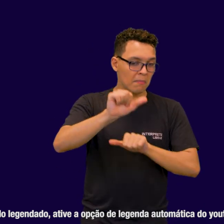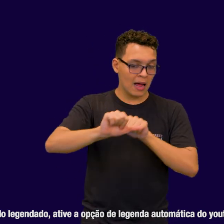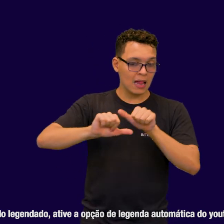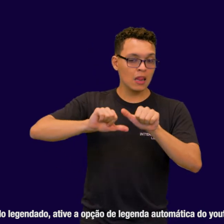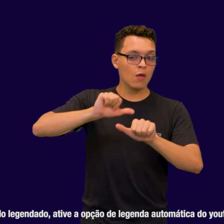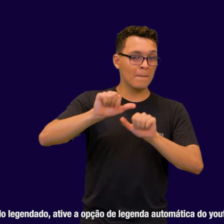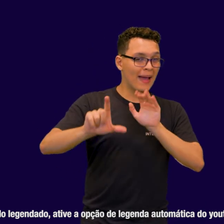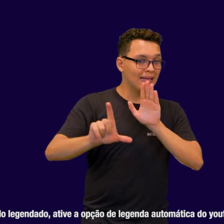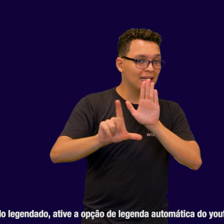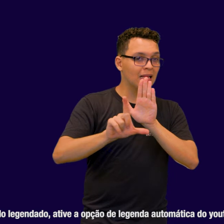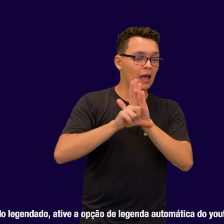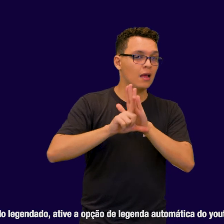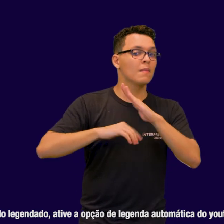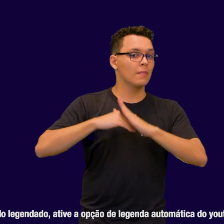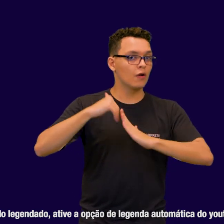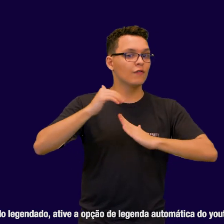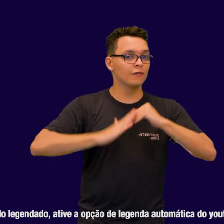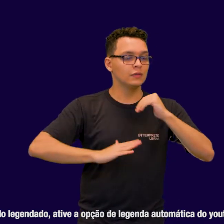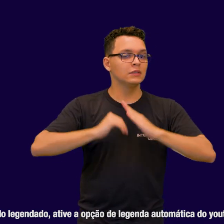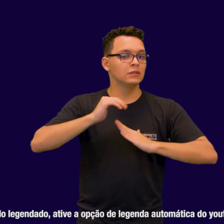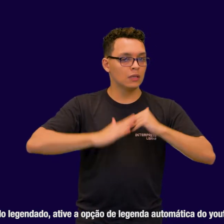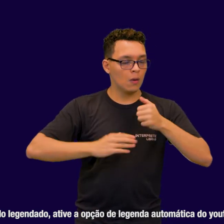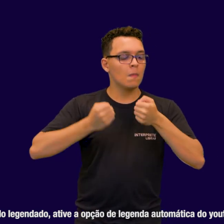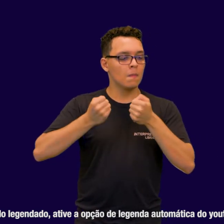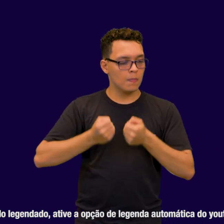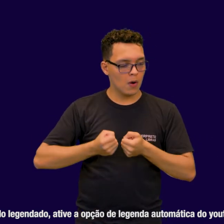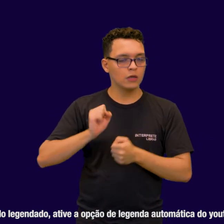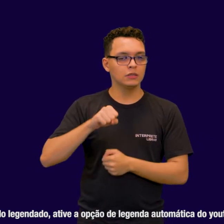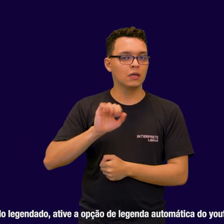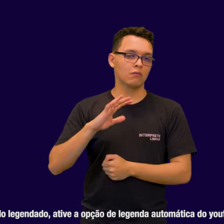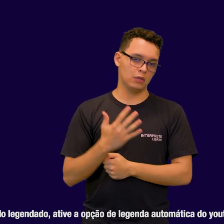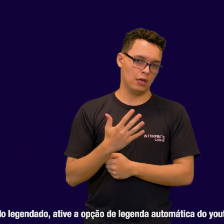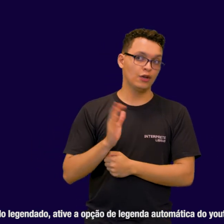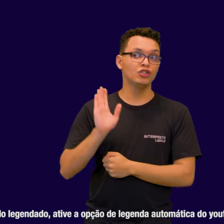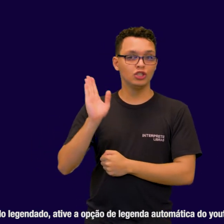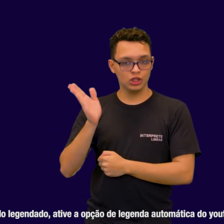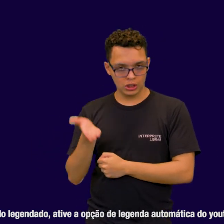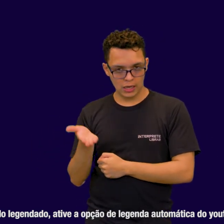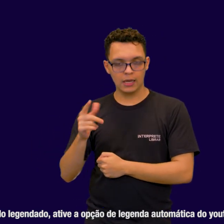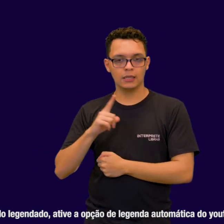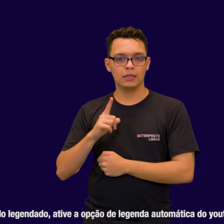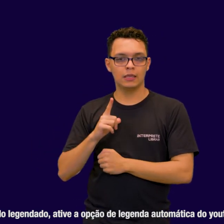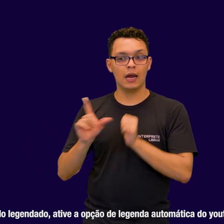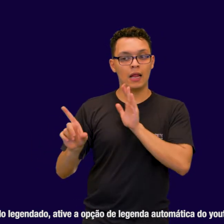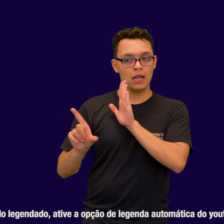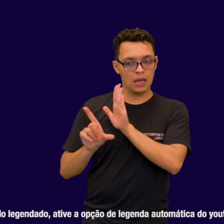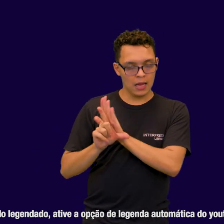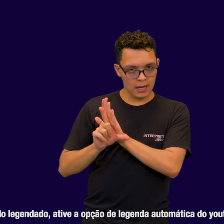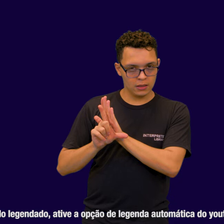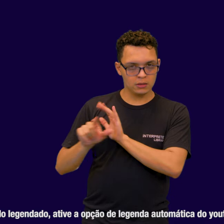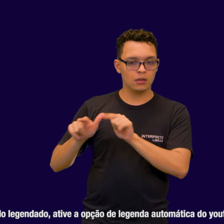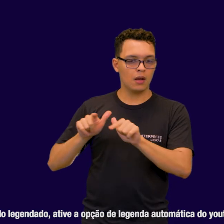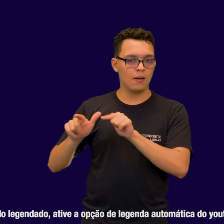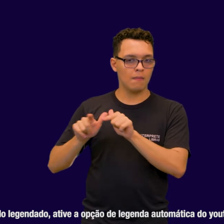regulamentada, falta a regulamentação da profissão de sommelier de cerveja. Existe para a do vinho e não existe para a da cerveja. Mas só o fato